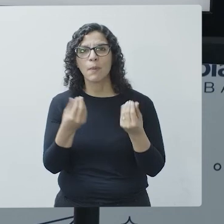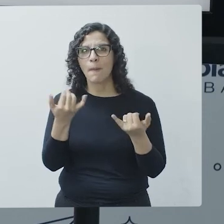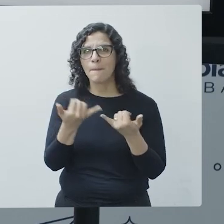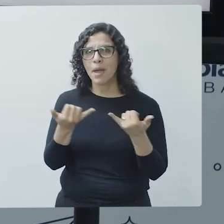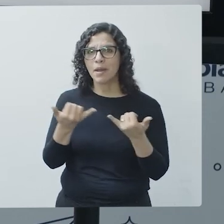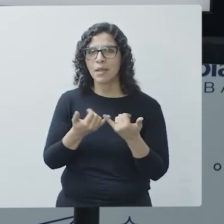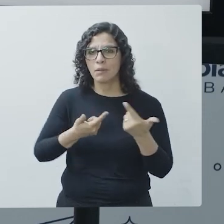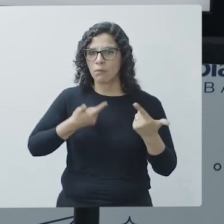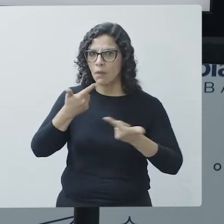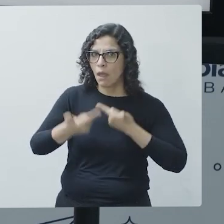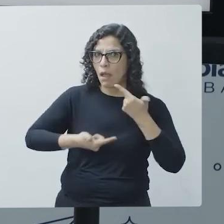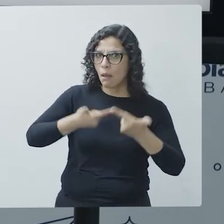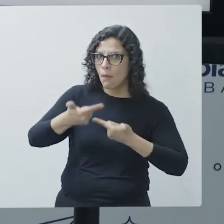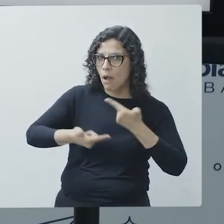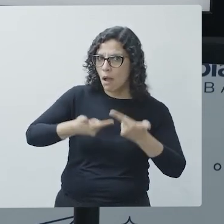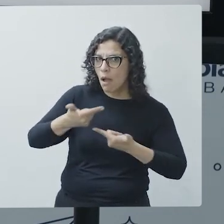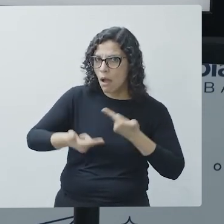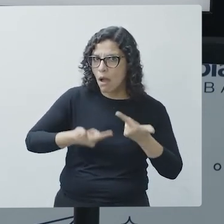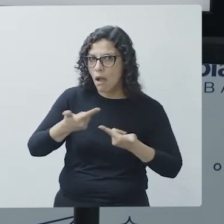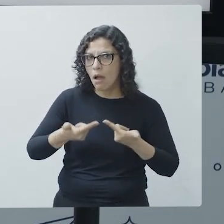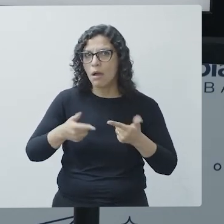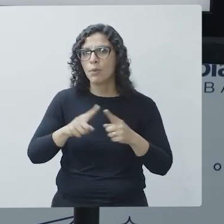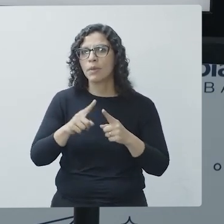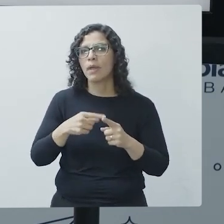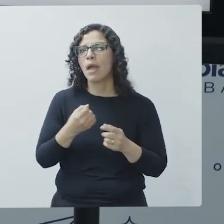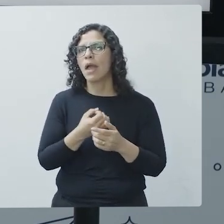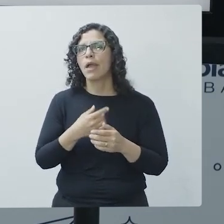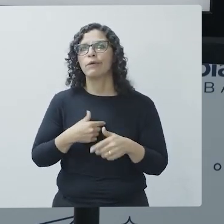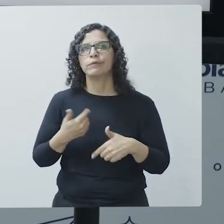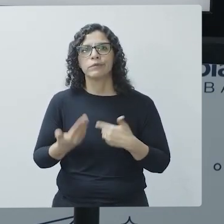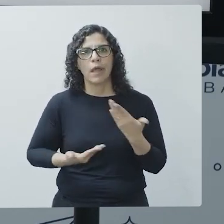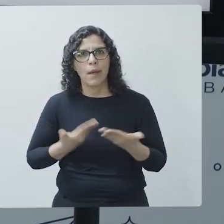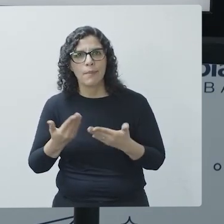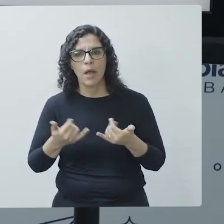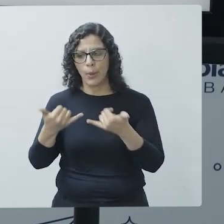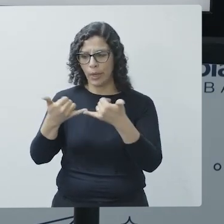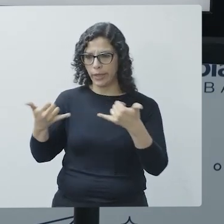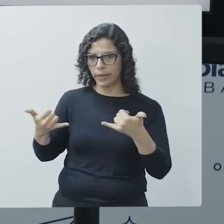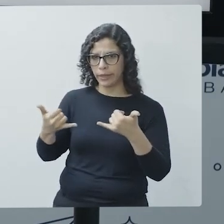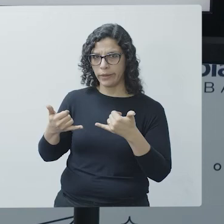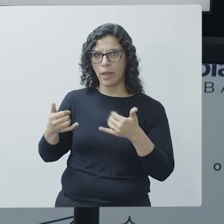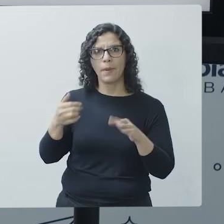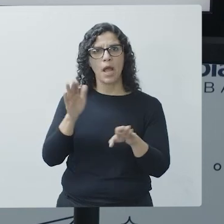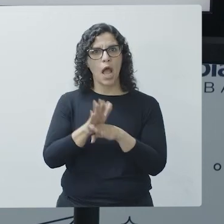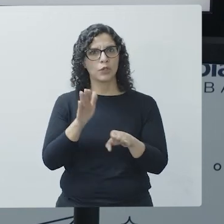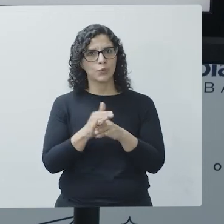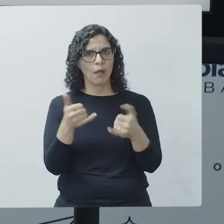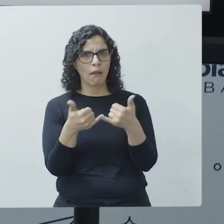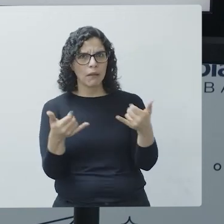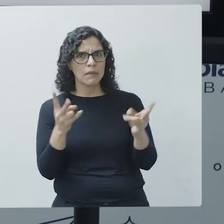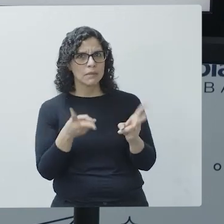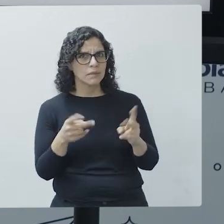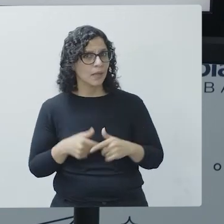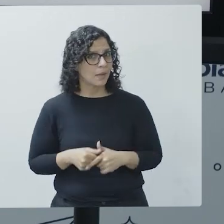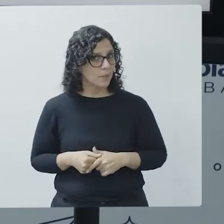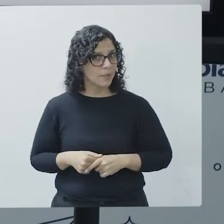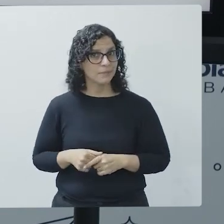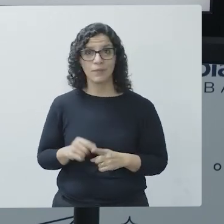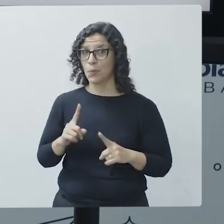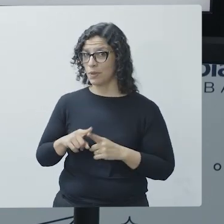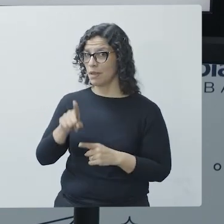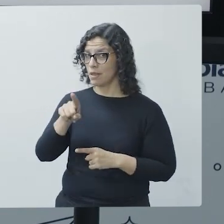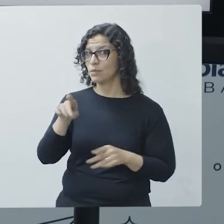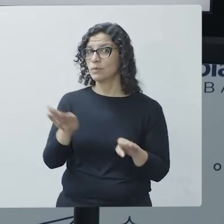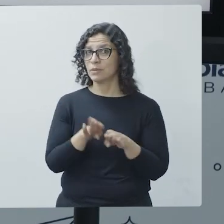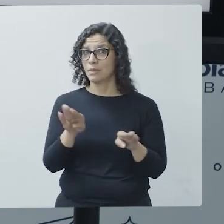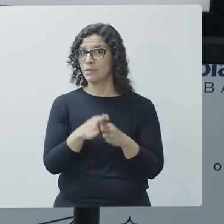para muita, né, agulha, né, muita linha. Será que você pensou sobre isso? Porque isso ali traz